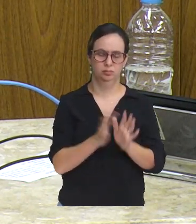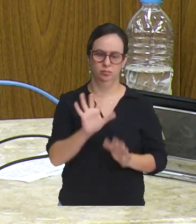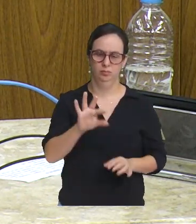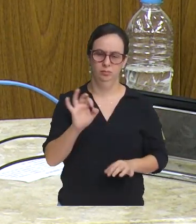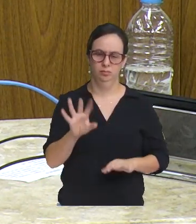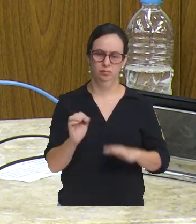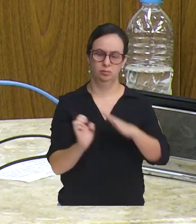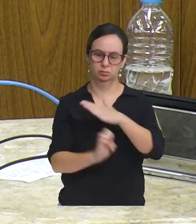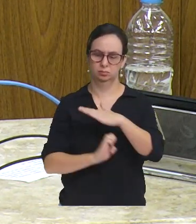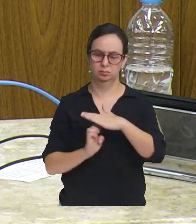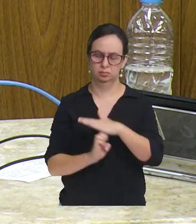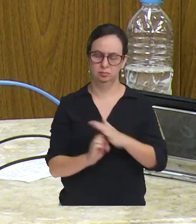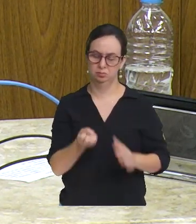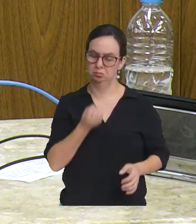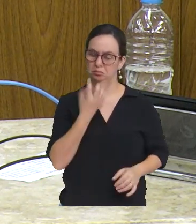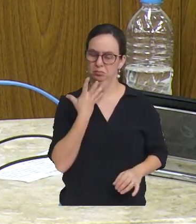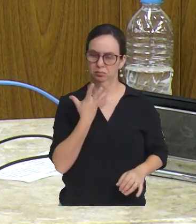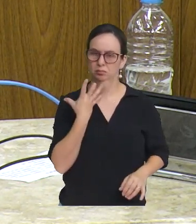correta.